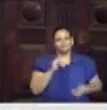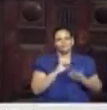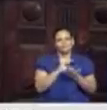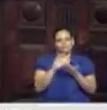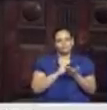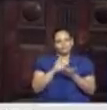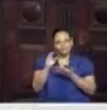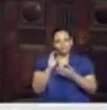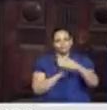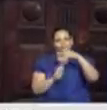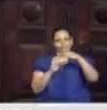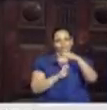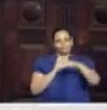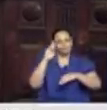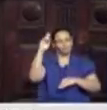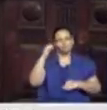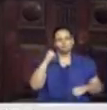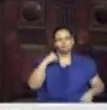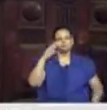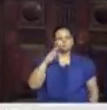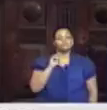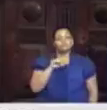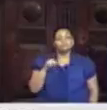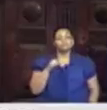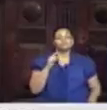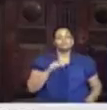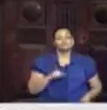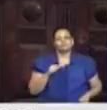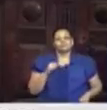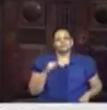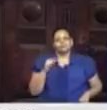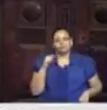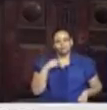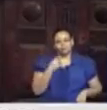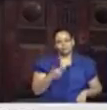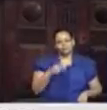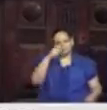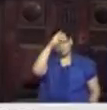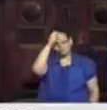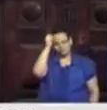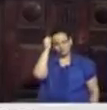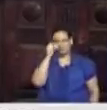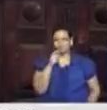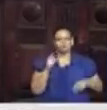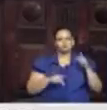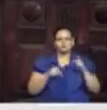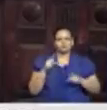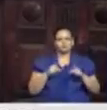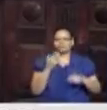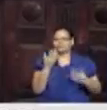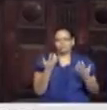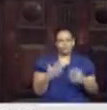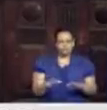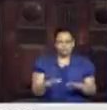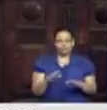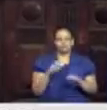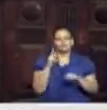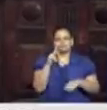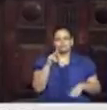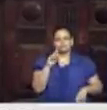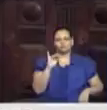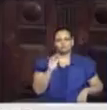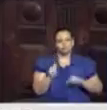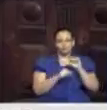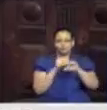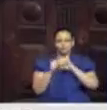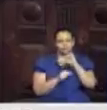dos grandes empresários, será o financiamento público. Não! O povo não quer a reforma da Previdência, o povo não quer a